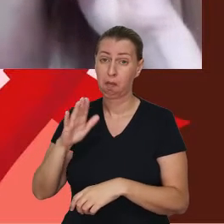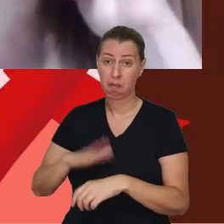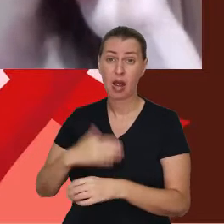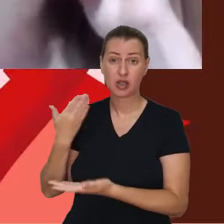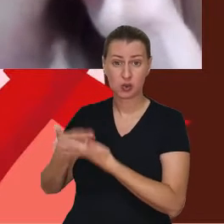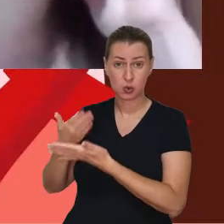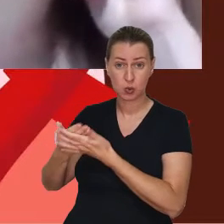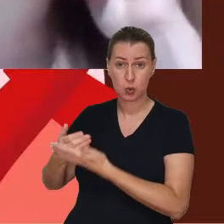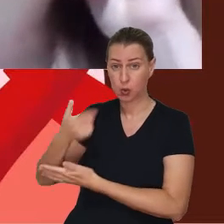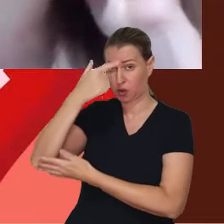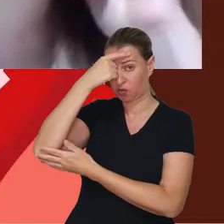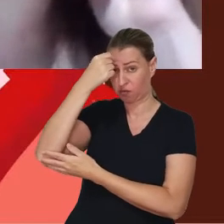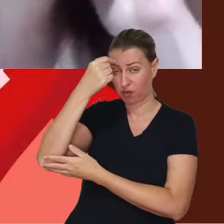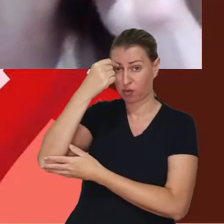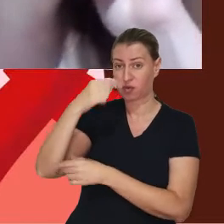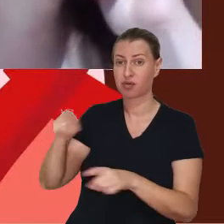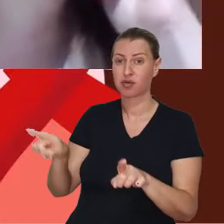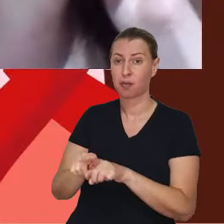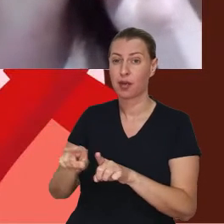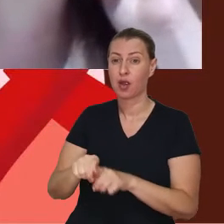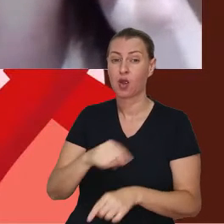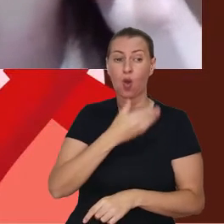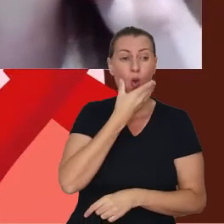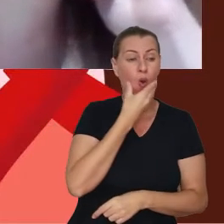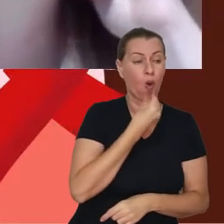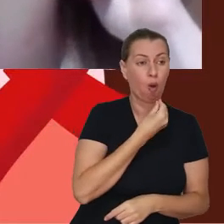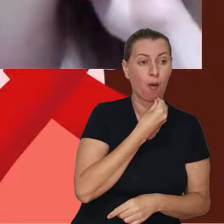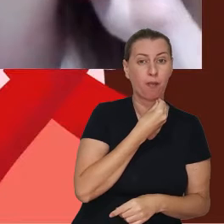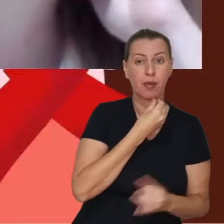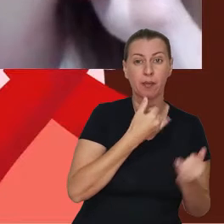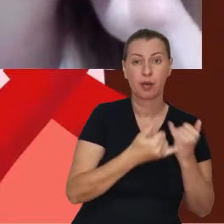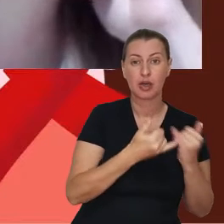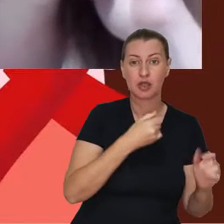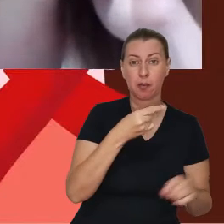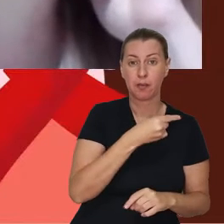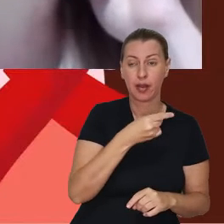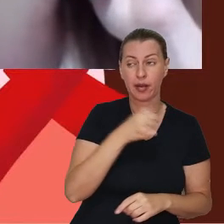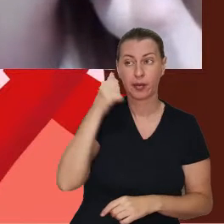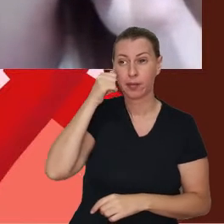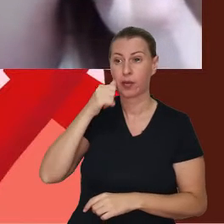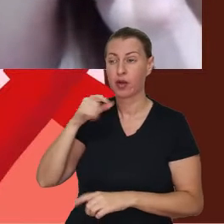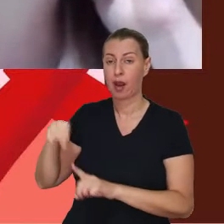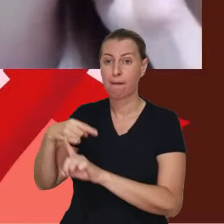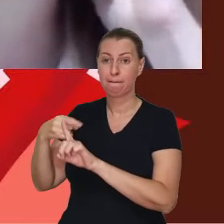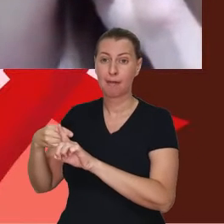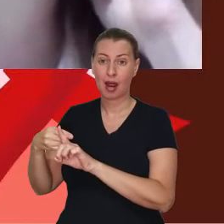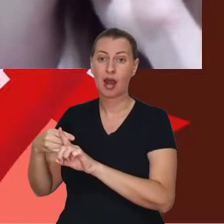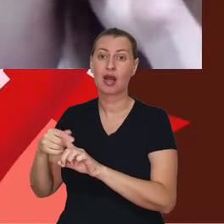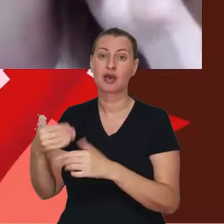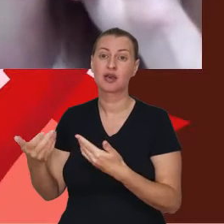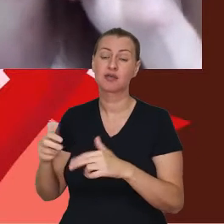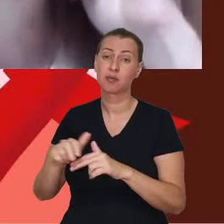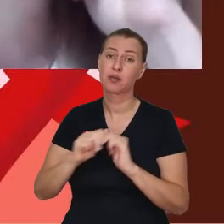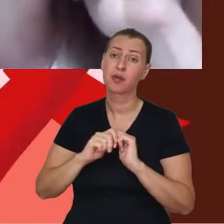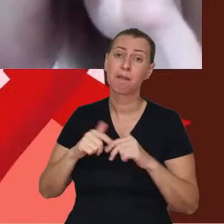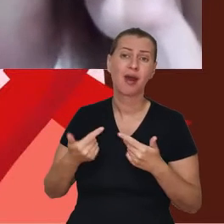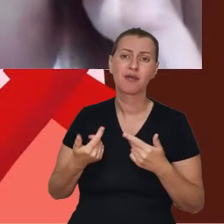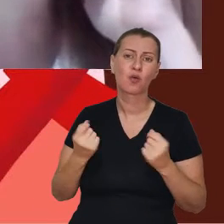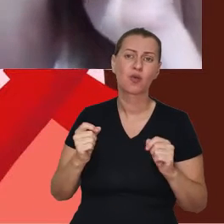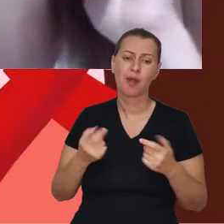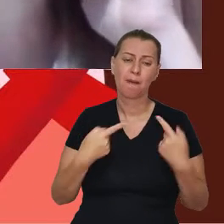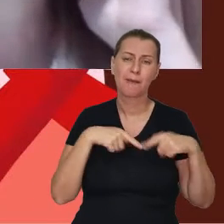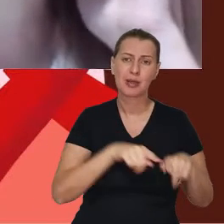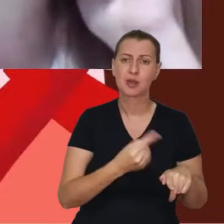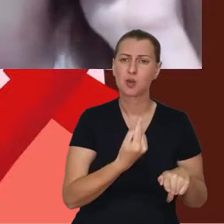instrução, e parceria soro-discordante, mas aí os parceiros geralmente já estão tratando, já estão com carga viral indetectável também. Então, a